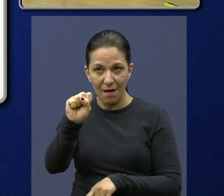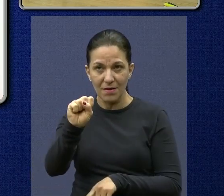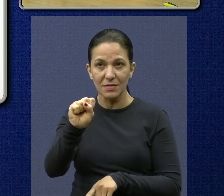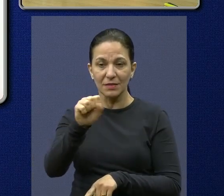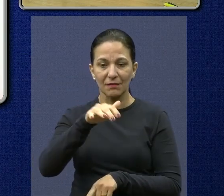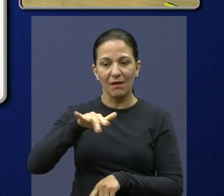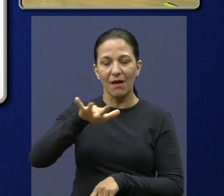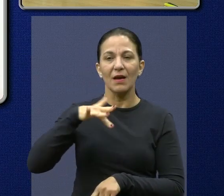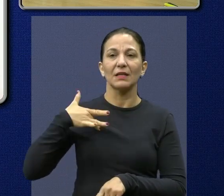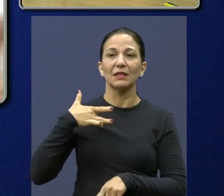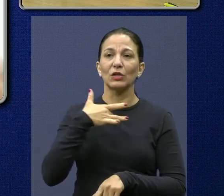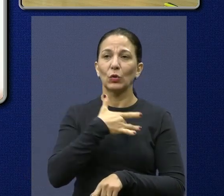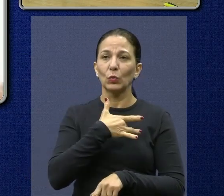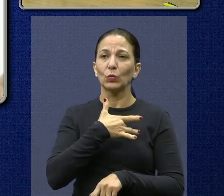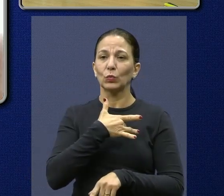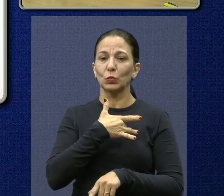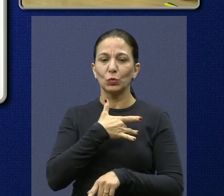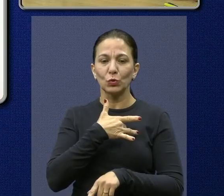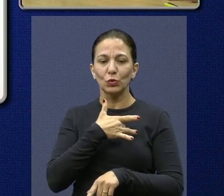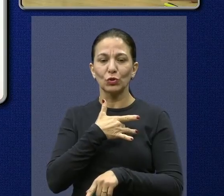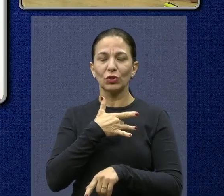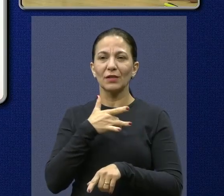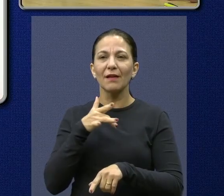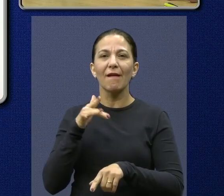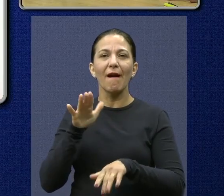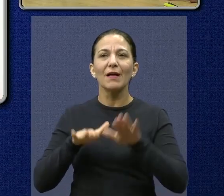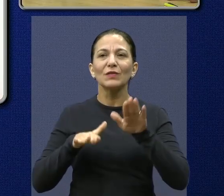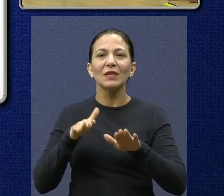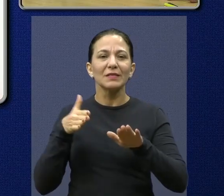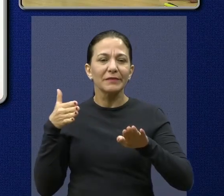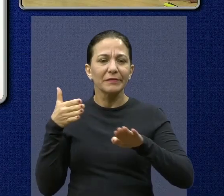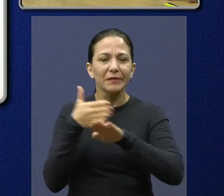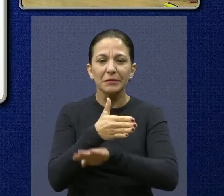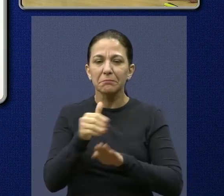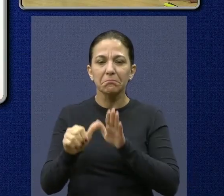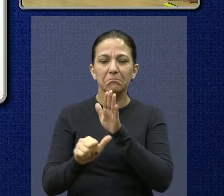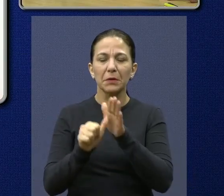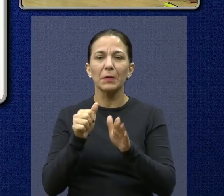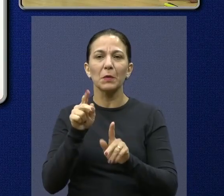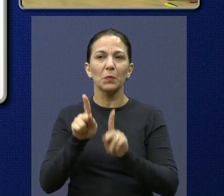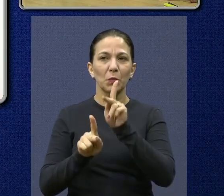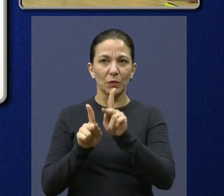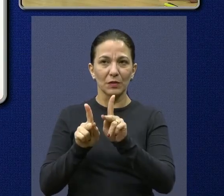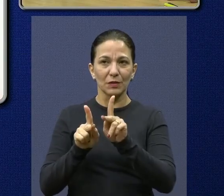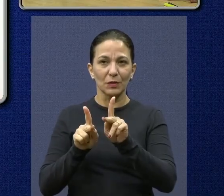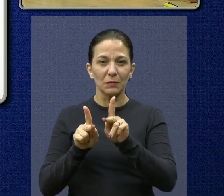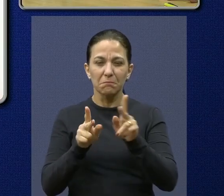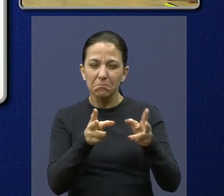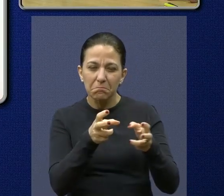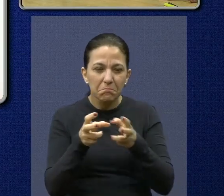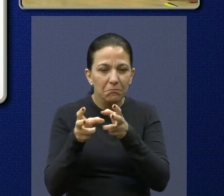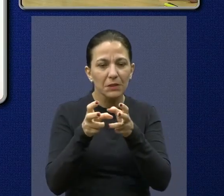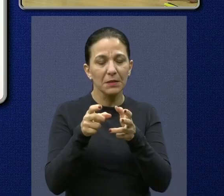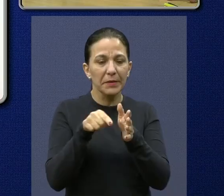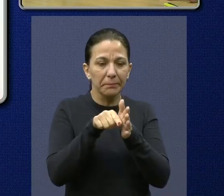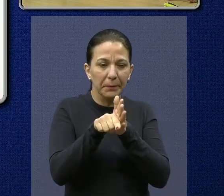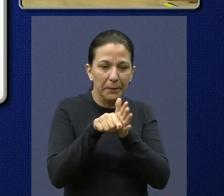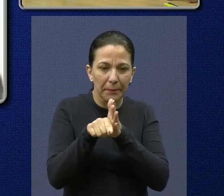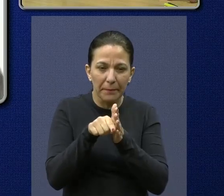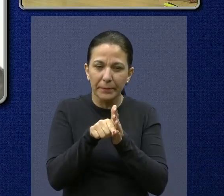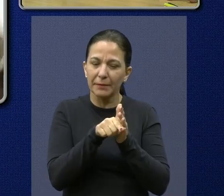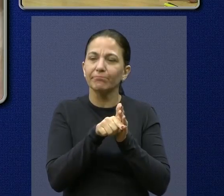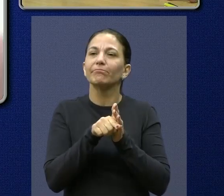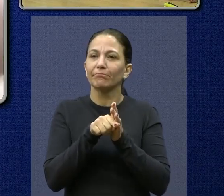a atenção primária, é a porta de entrada, muitas vezes, né, da população, né? Então,